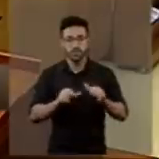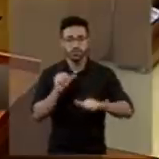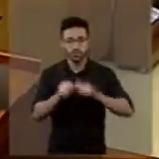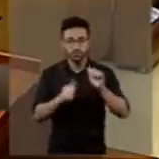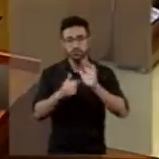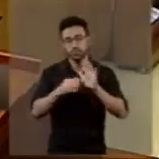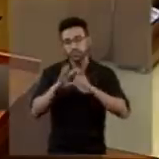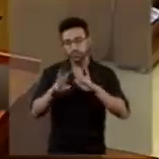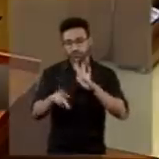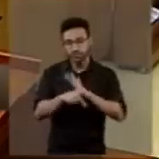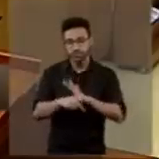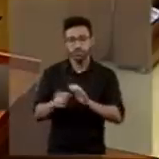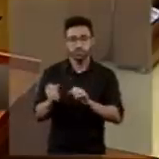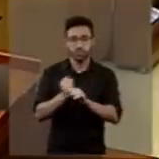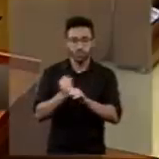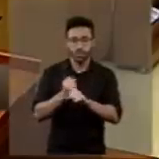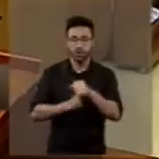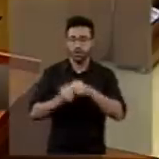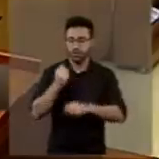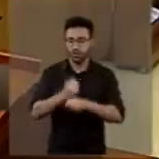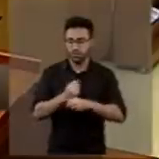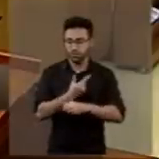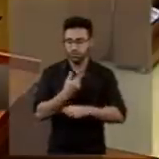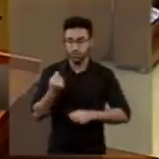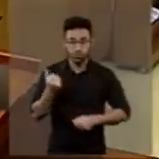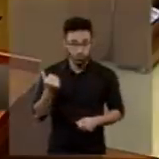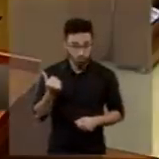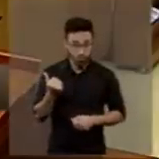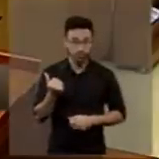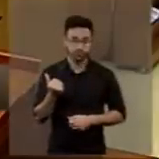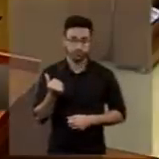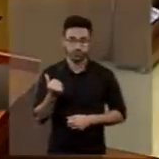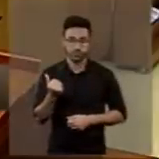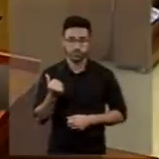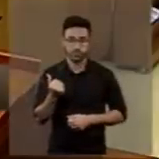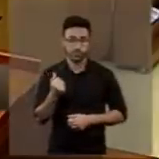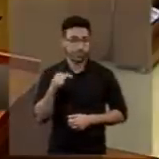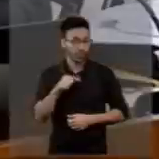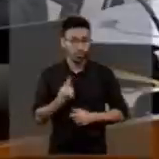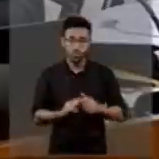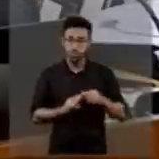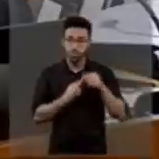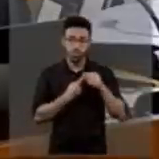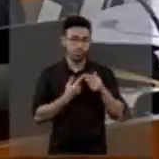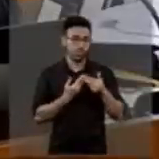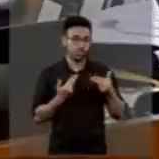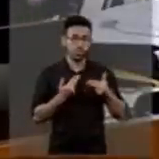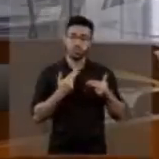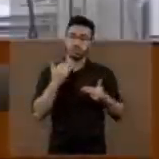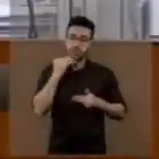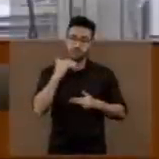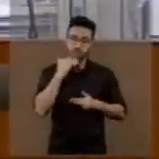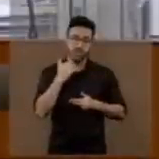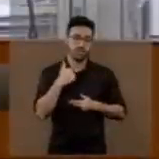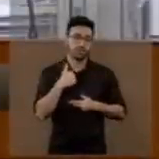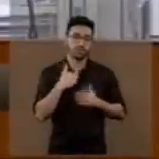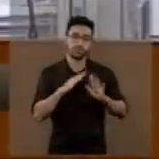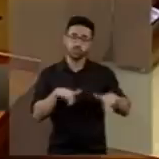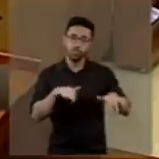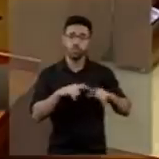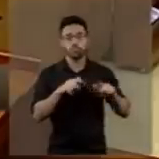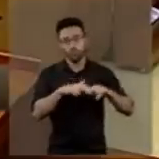medida provisória de 2001. Exato. Então, é a única mácula, a meu ver, que sobrou. Por isso que eu retiro essa mácula. Mas no momento